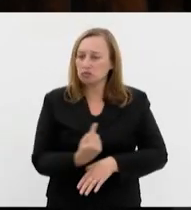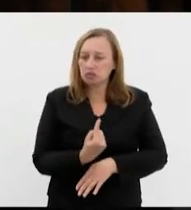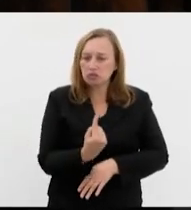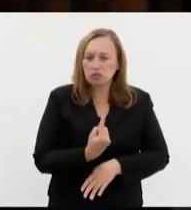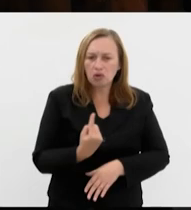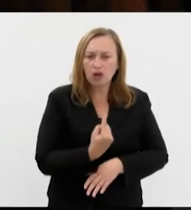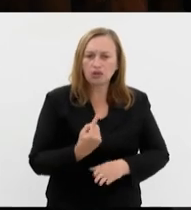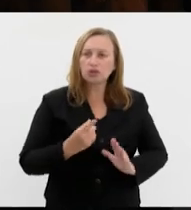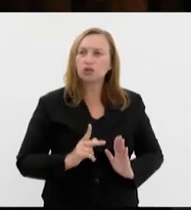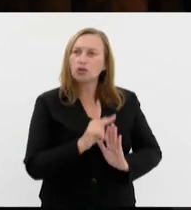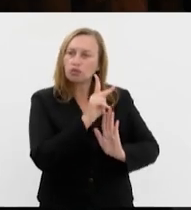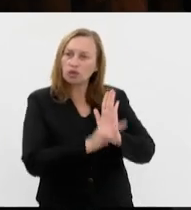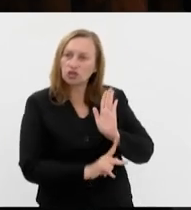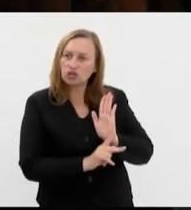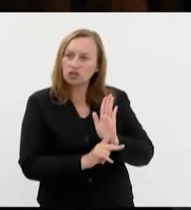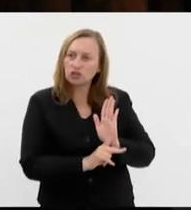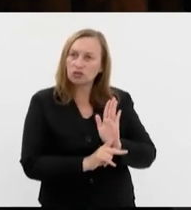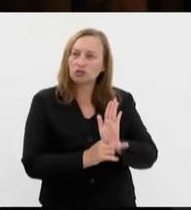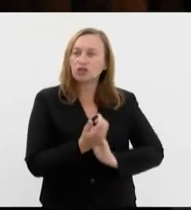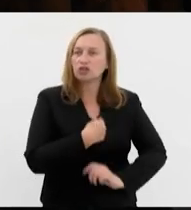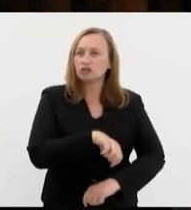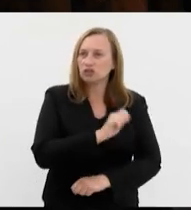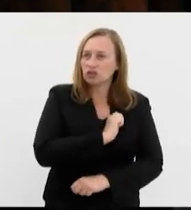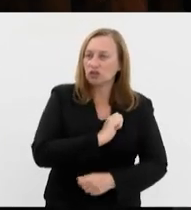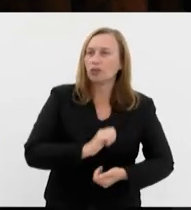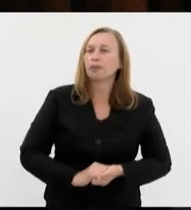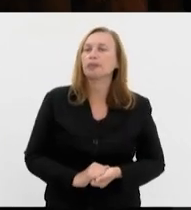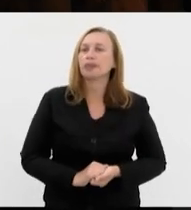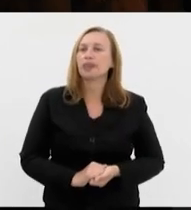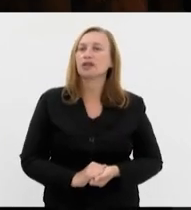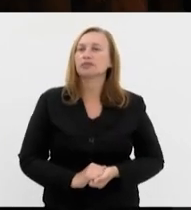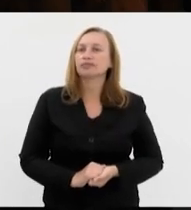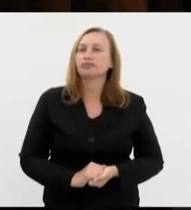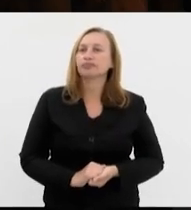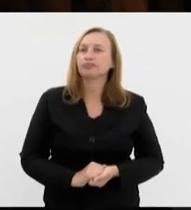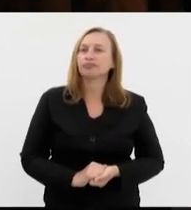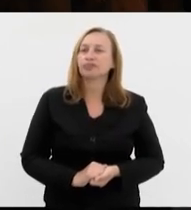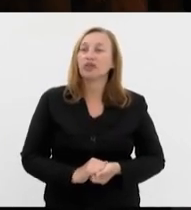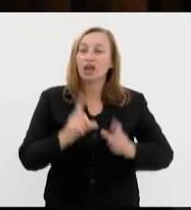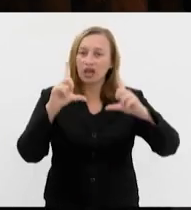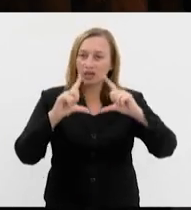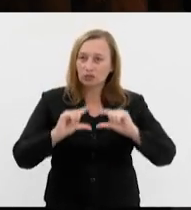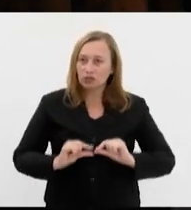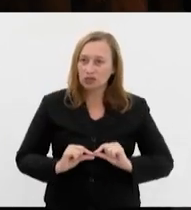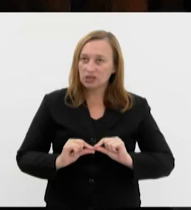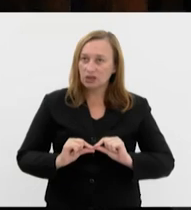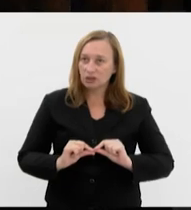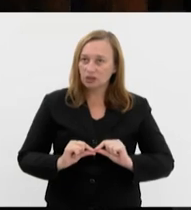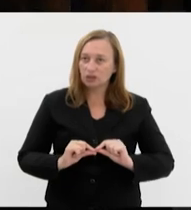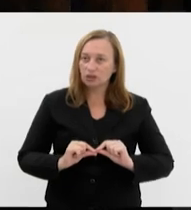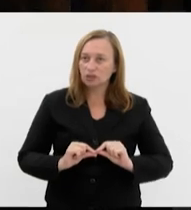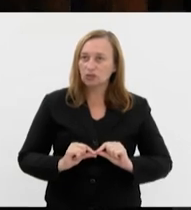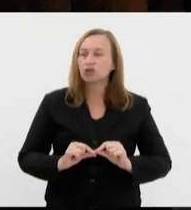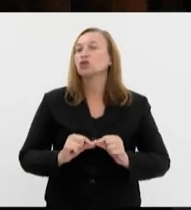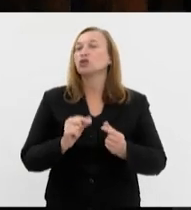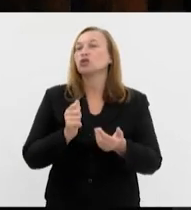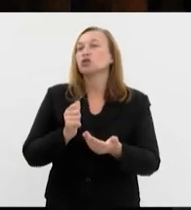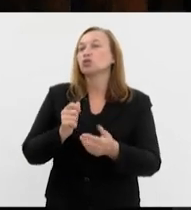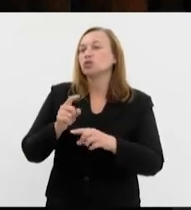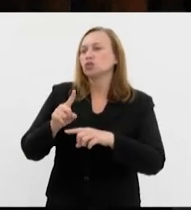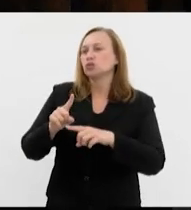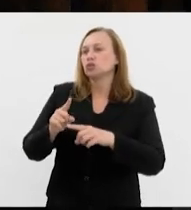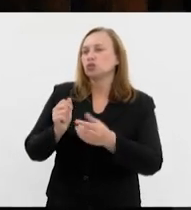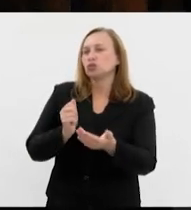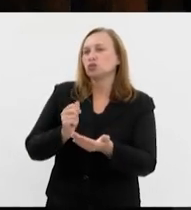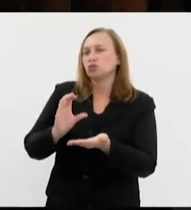um projeto isolado de benefício fiscal, ele é uma lógica de redução das receitas do Estado, portanto, de